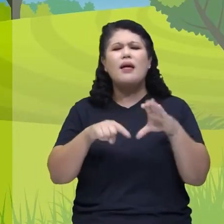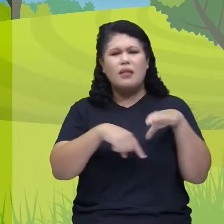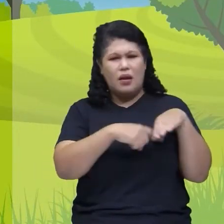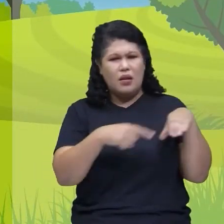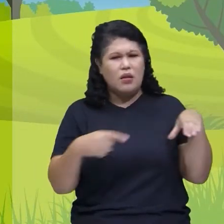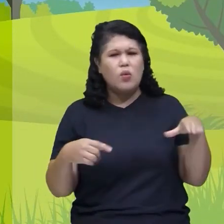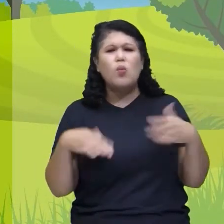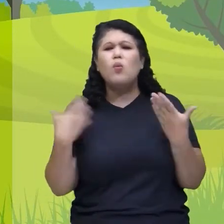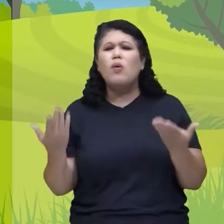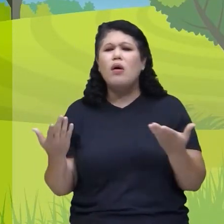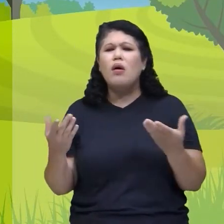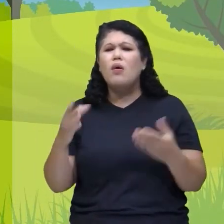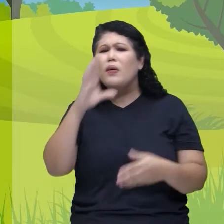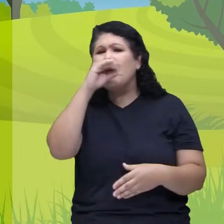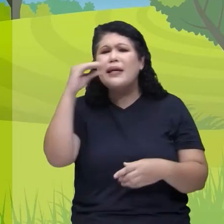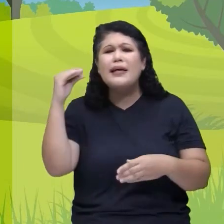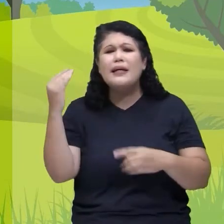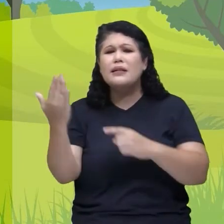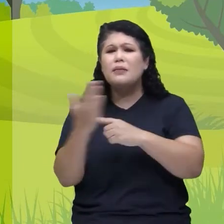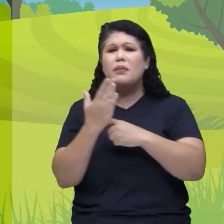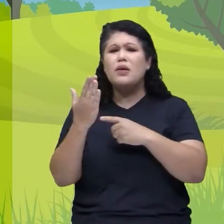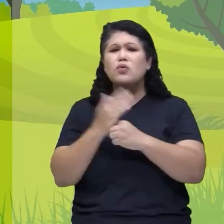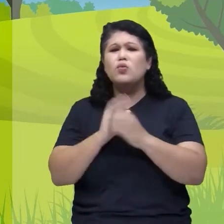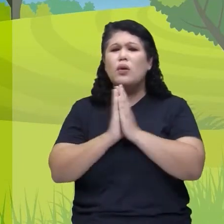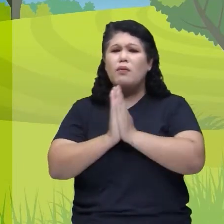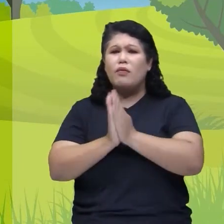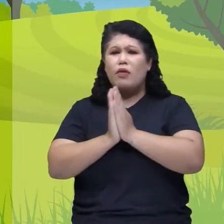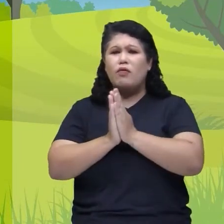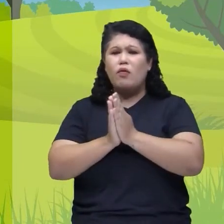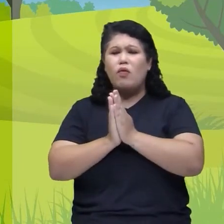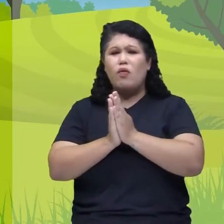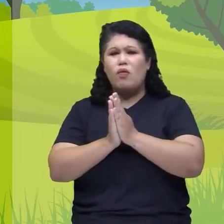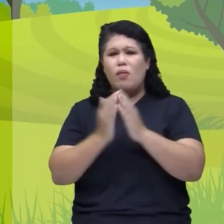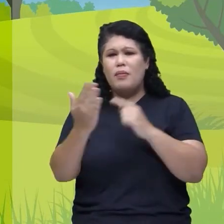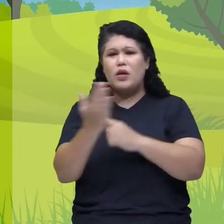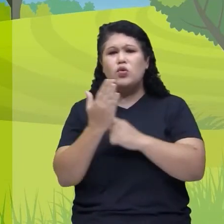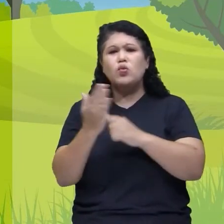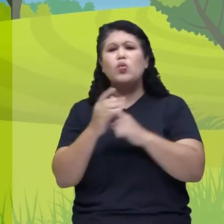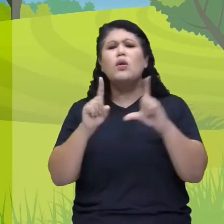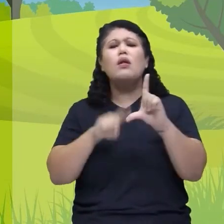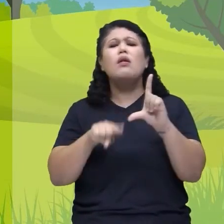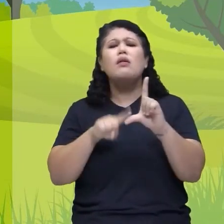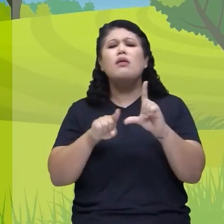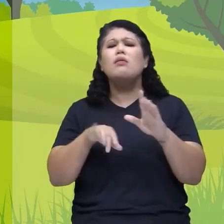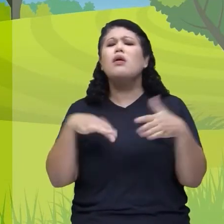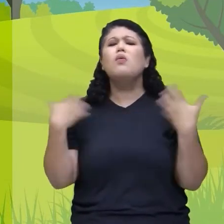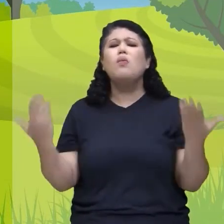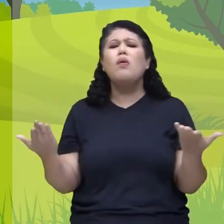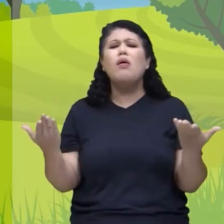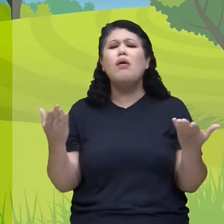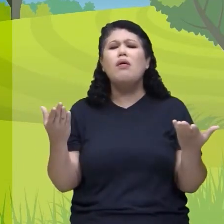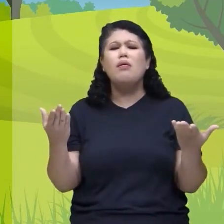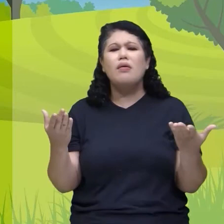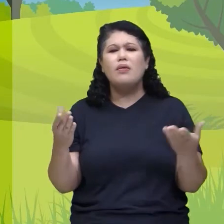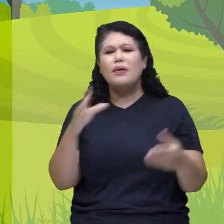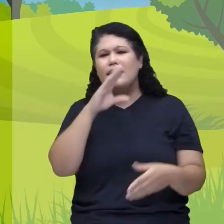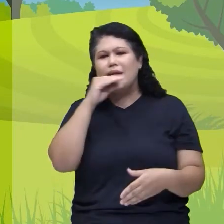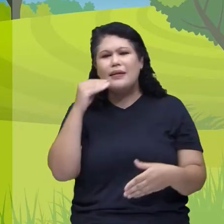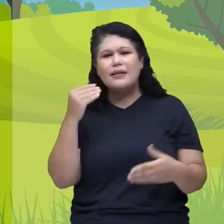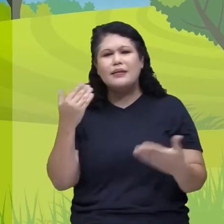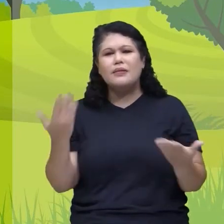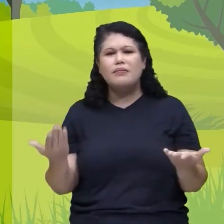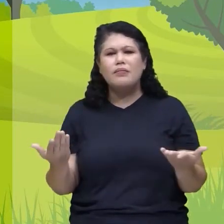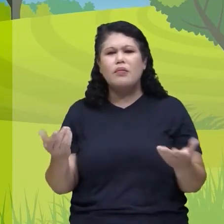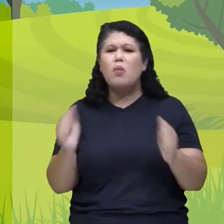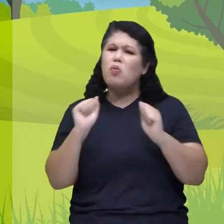crianças, agora. Quero ver aí a ajuda do Mário, do Márcio, da Lorena, da Stephanie. Poxa,